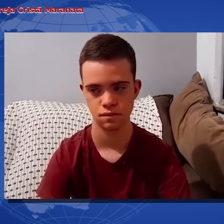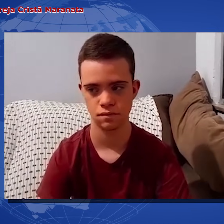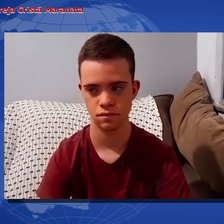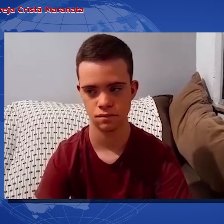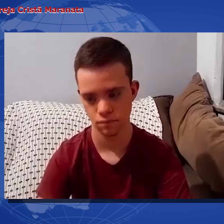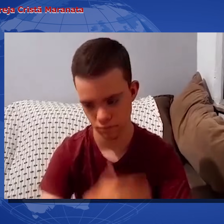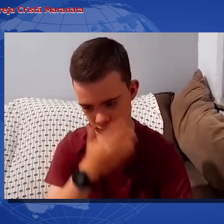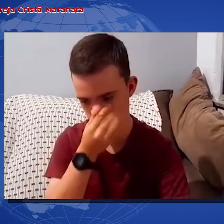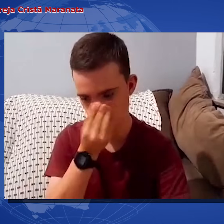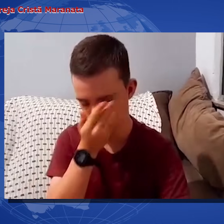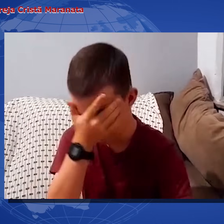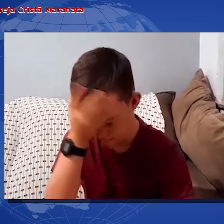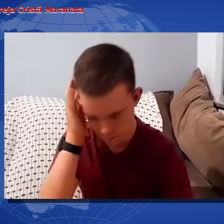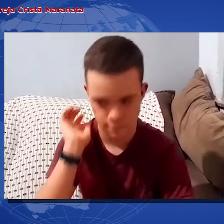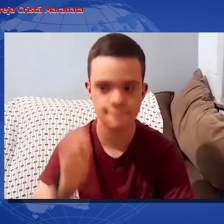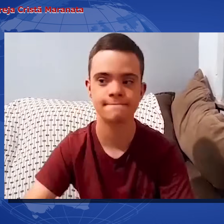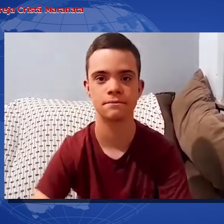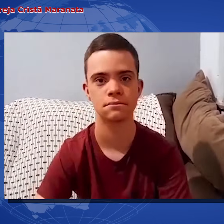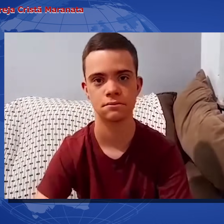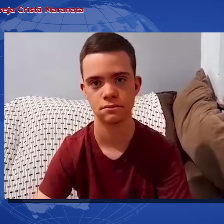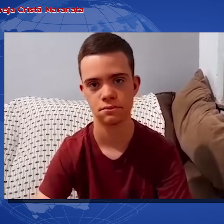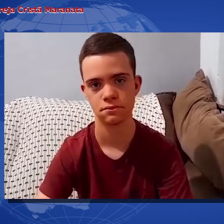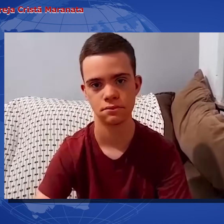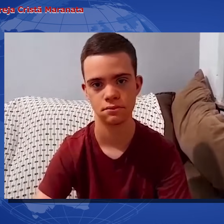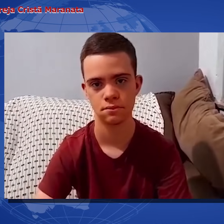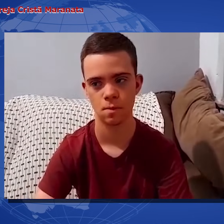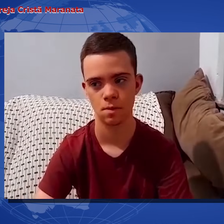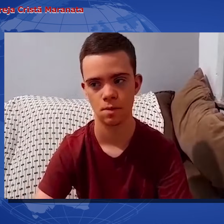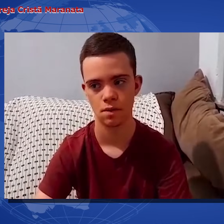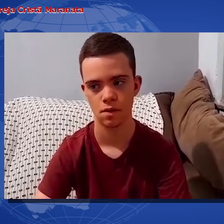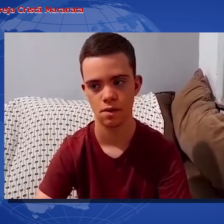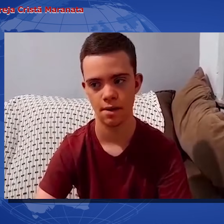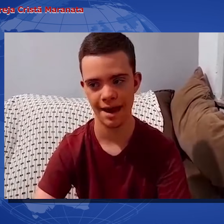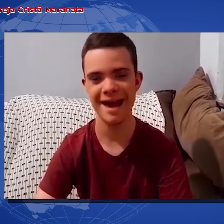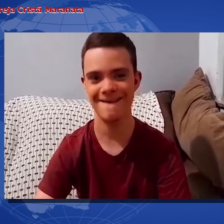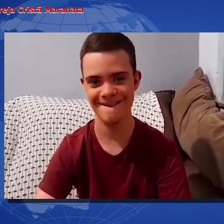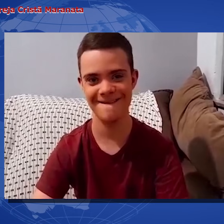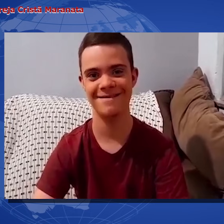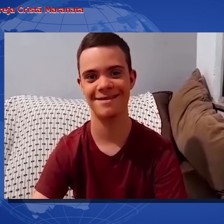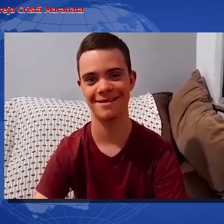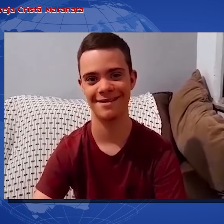da palavra bem-aventurado, Pedro? O que significa?